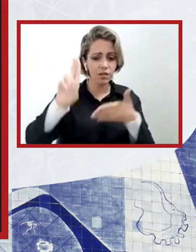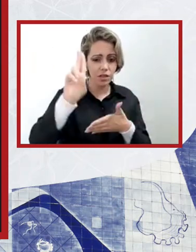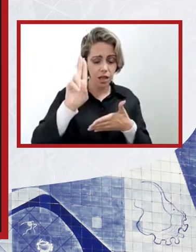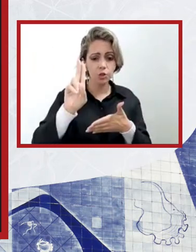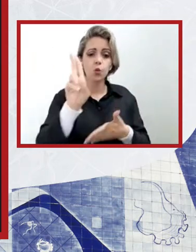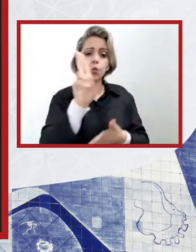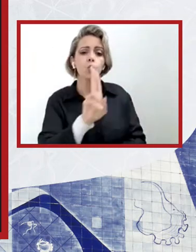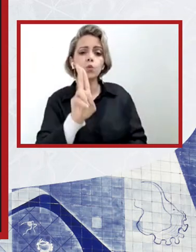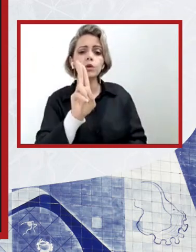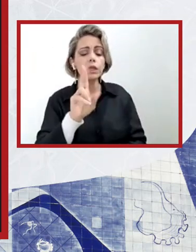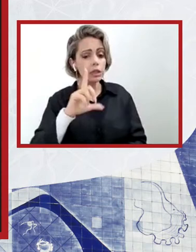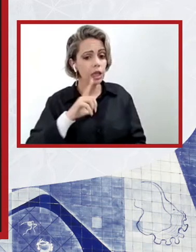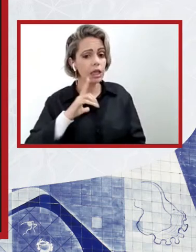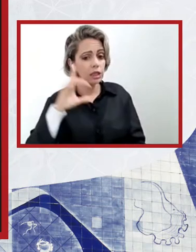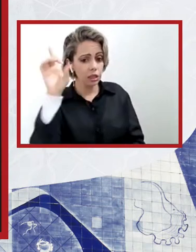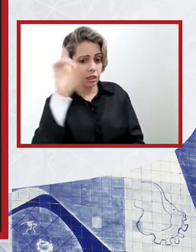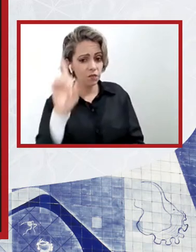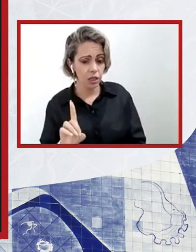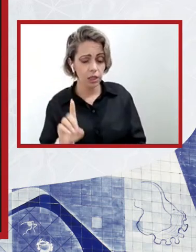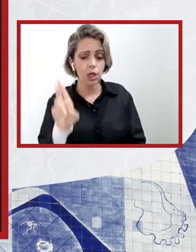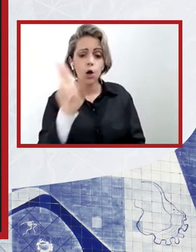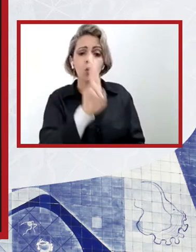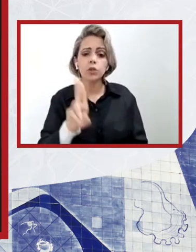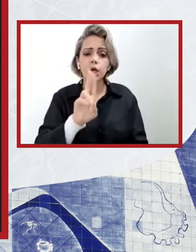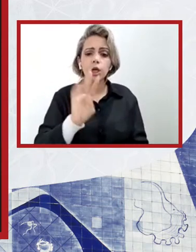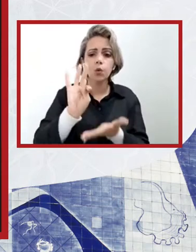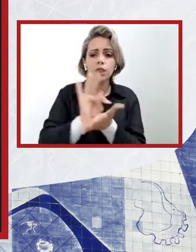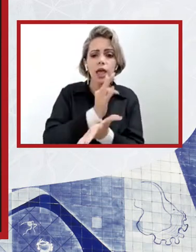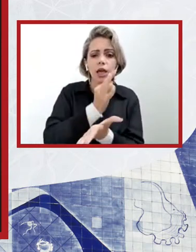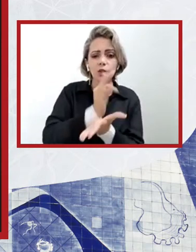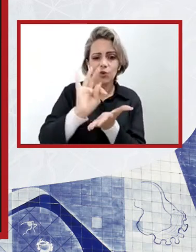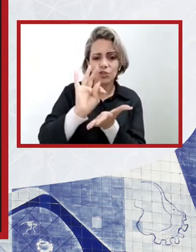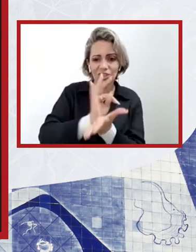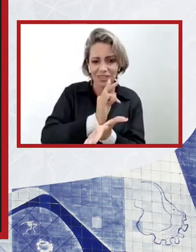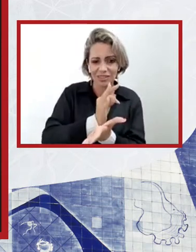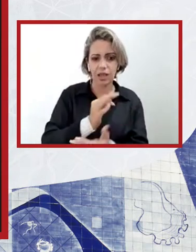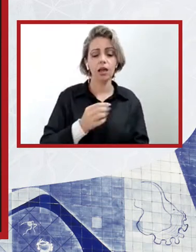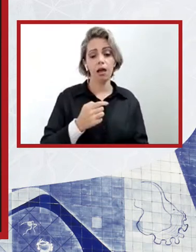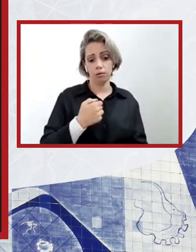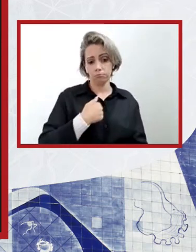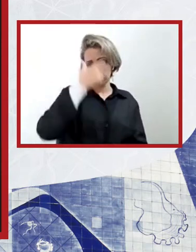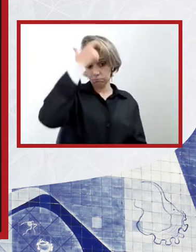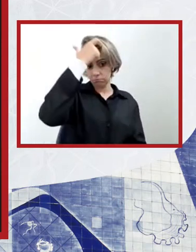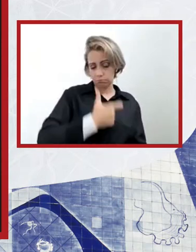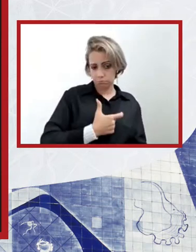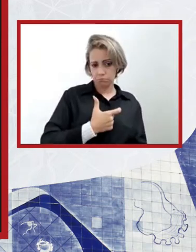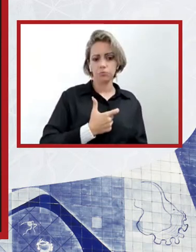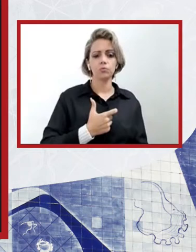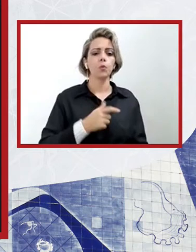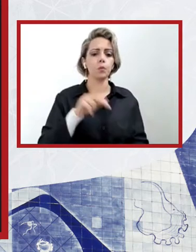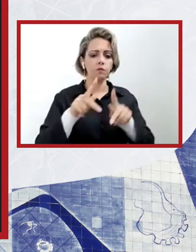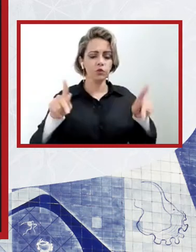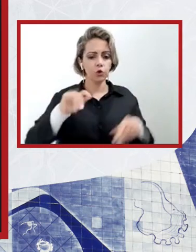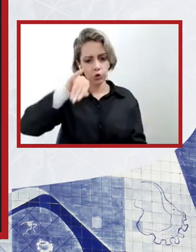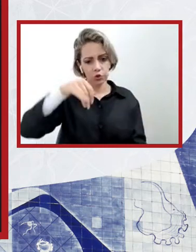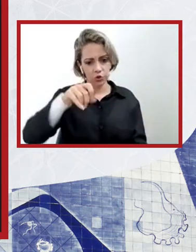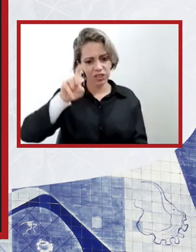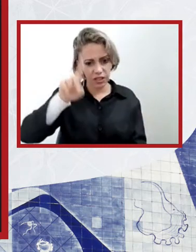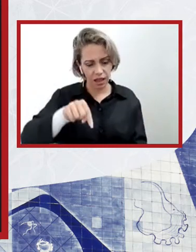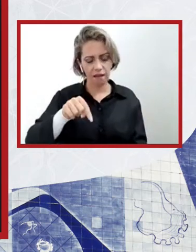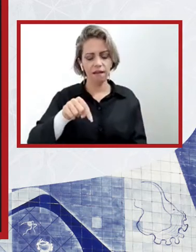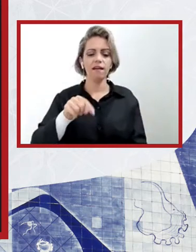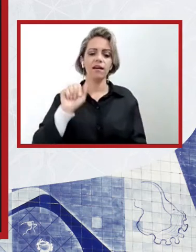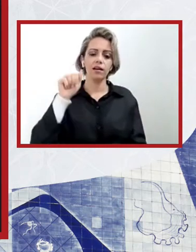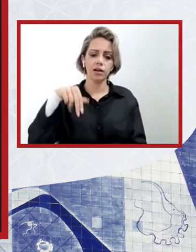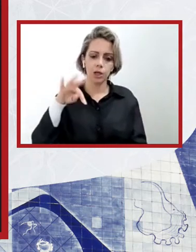com Tecnologia Assistiva. Eu sou José Antônio Borges e eu trabalho nessa questão